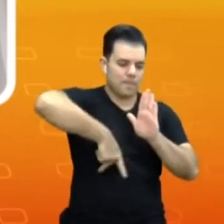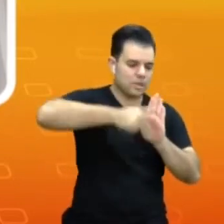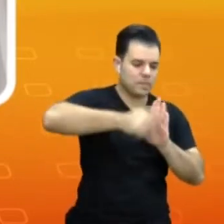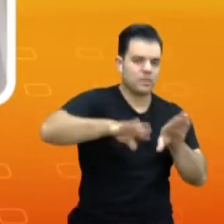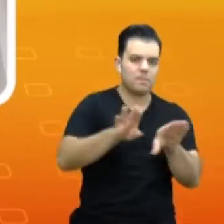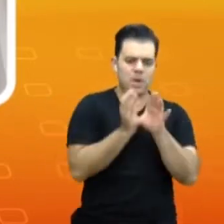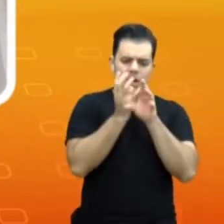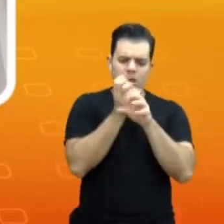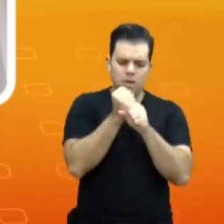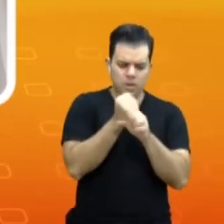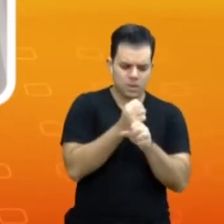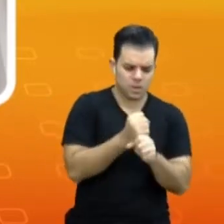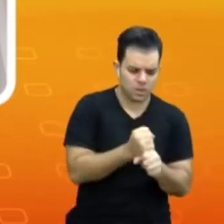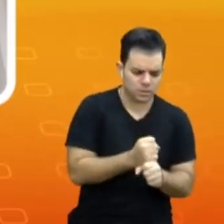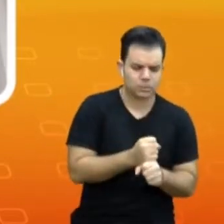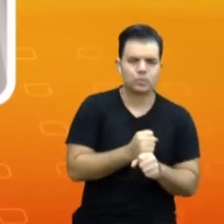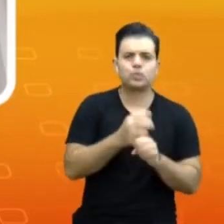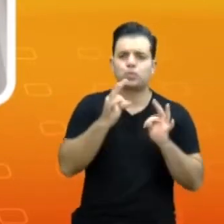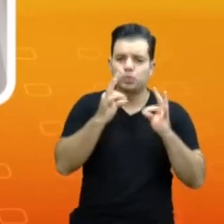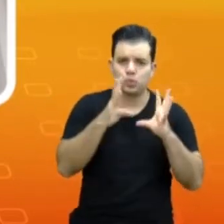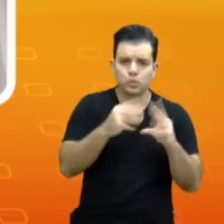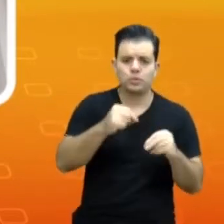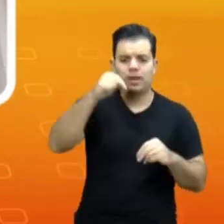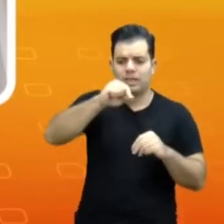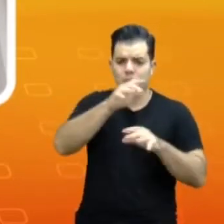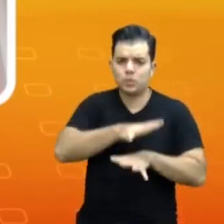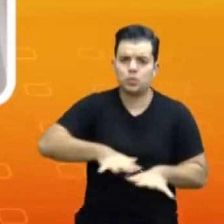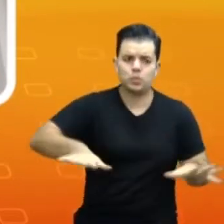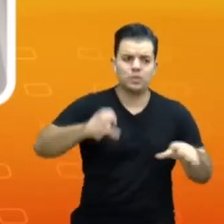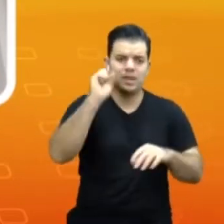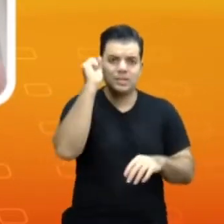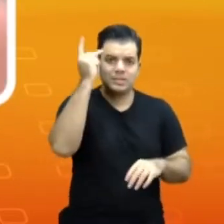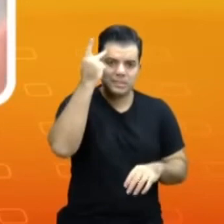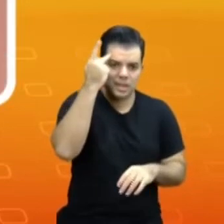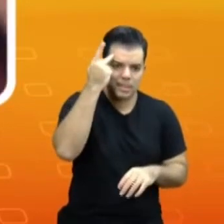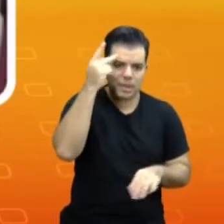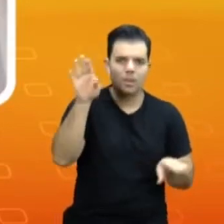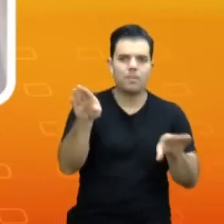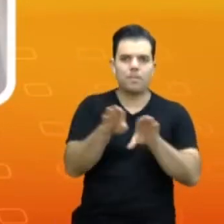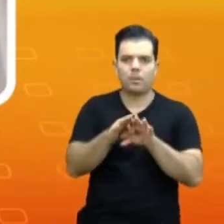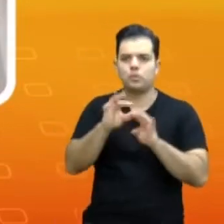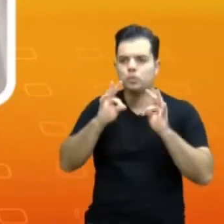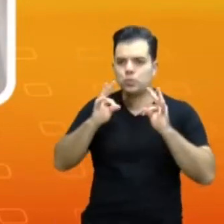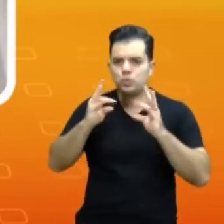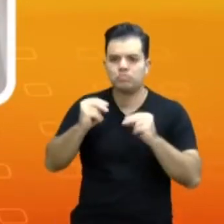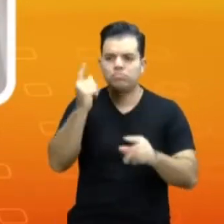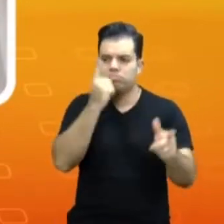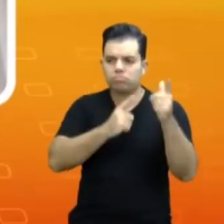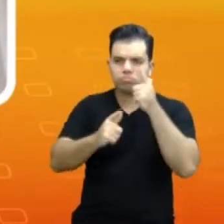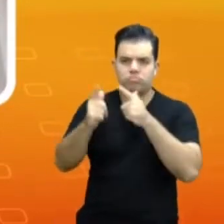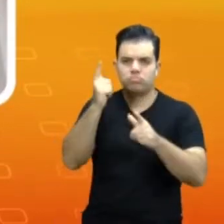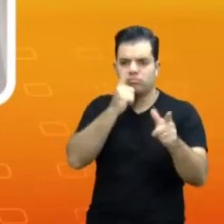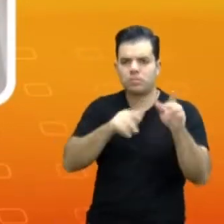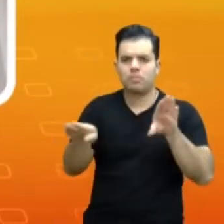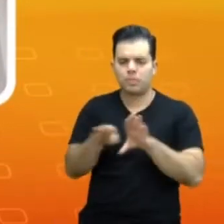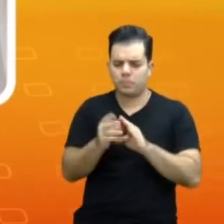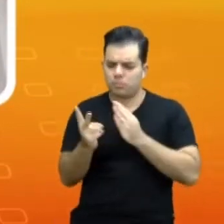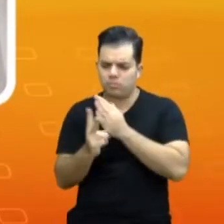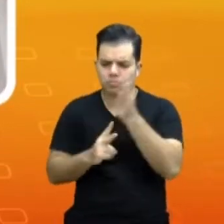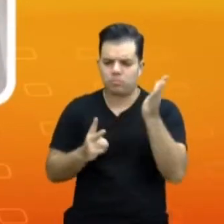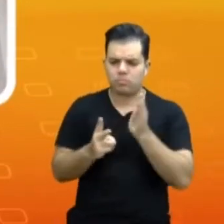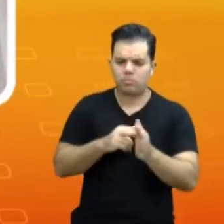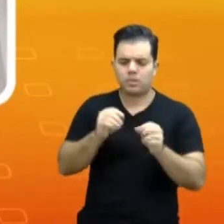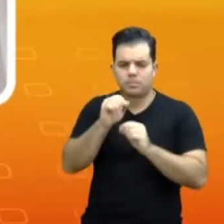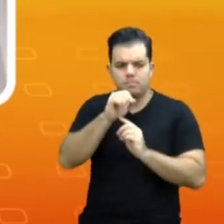chegou à conclusão que trazer o Vanta Package inteiro para São Paulo, passando com uma linearidade e resiliência em 2 circuitos independentes,